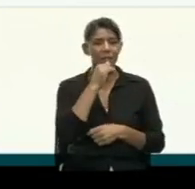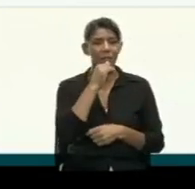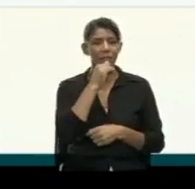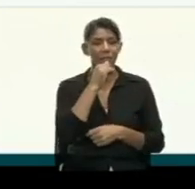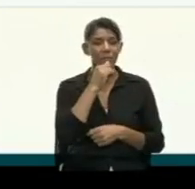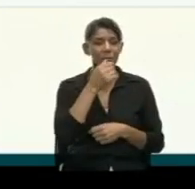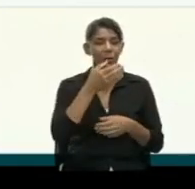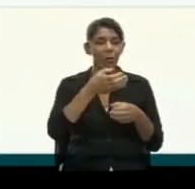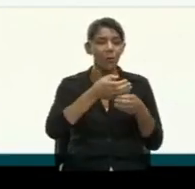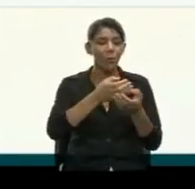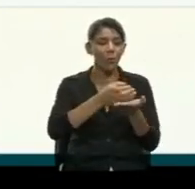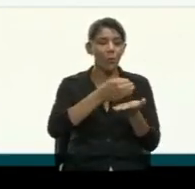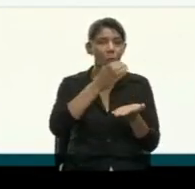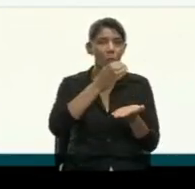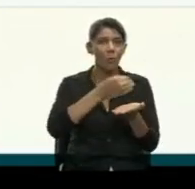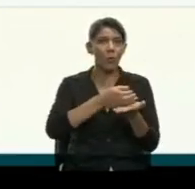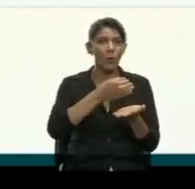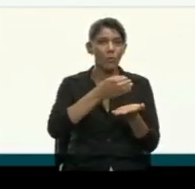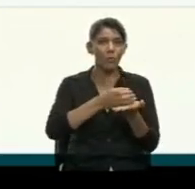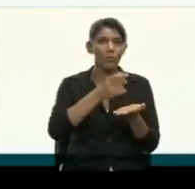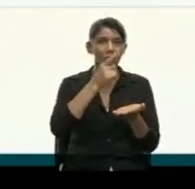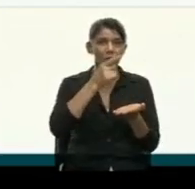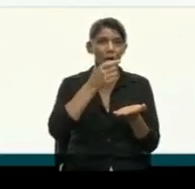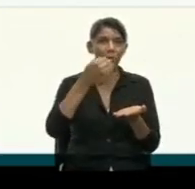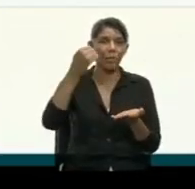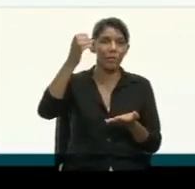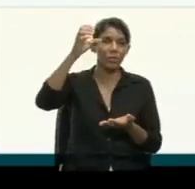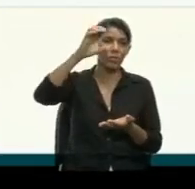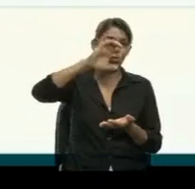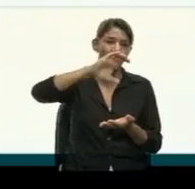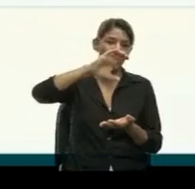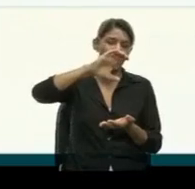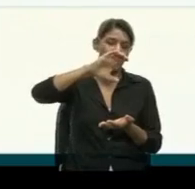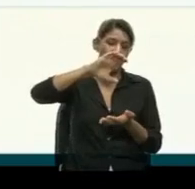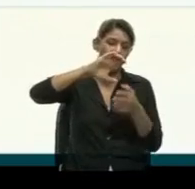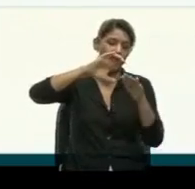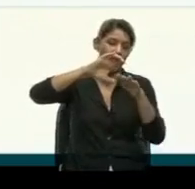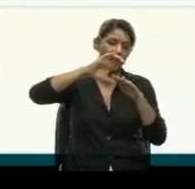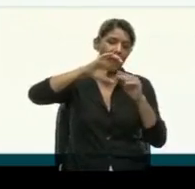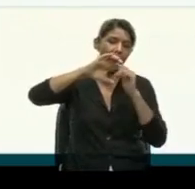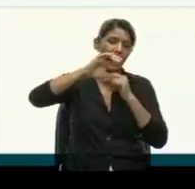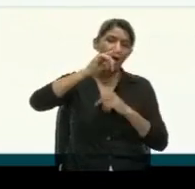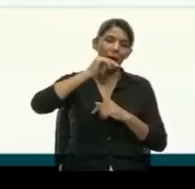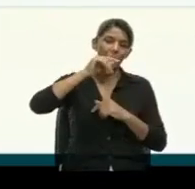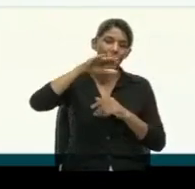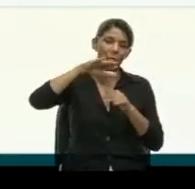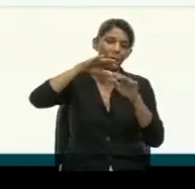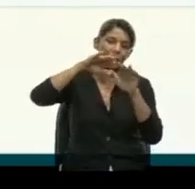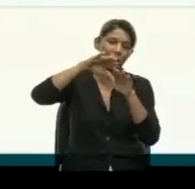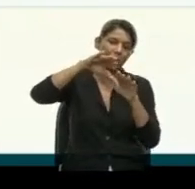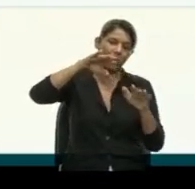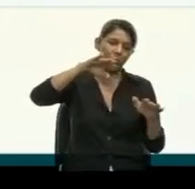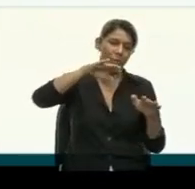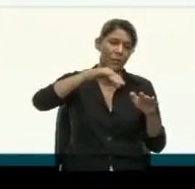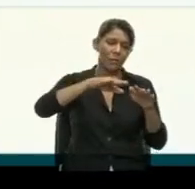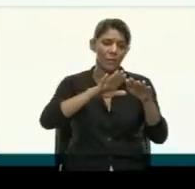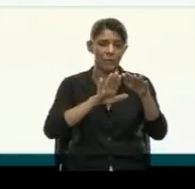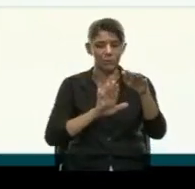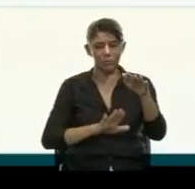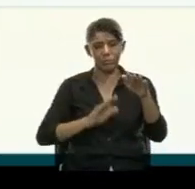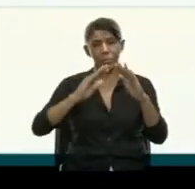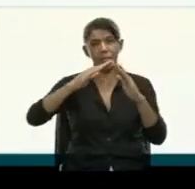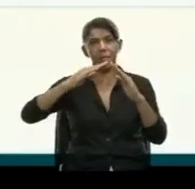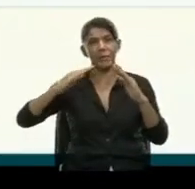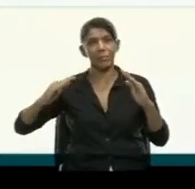de água aqui no pico do telhado. Essa água ia escorrer para cá, ela ia descer por aqui, e